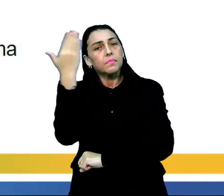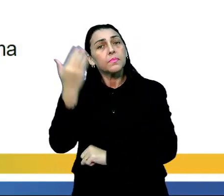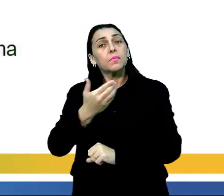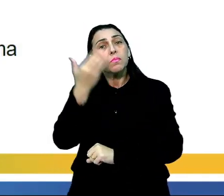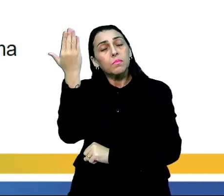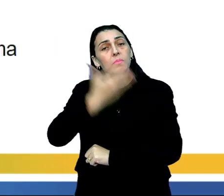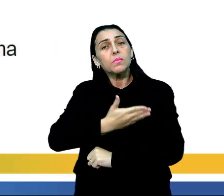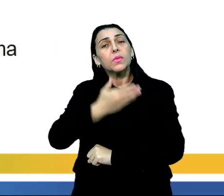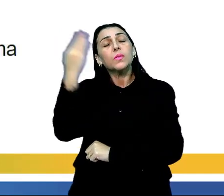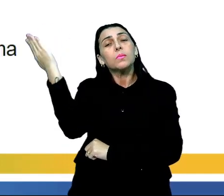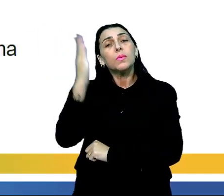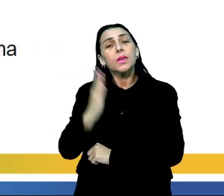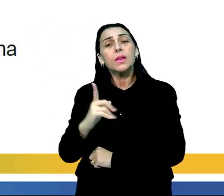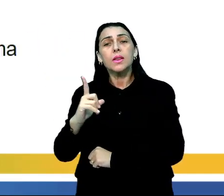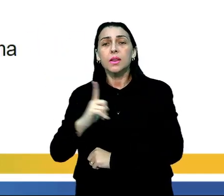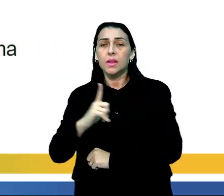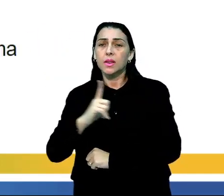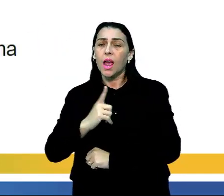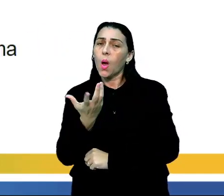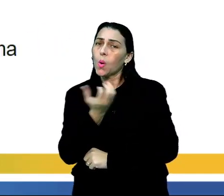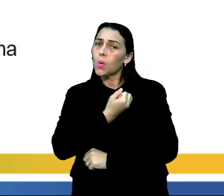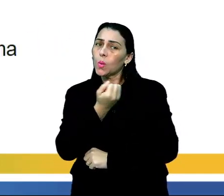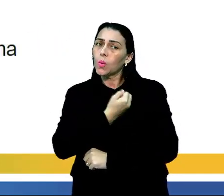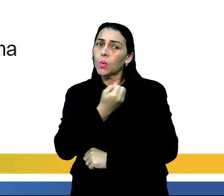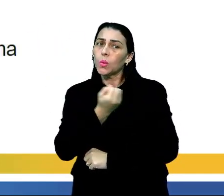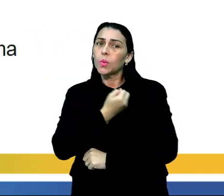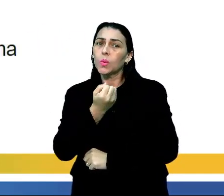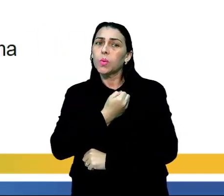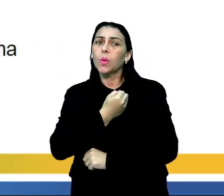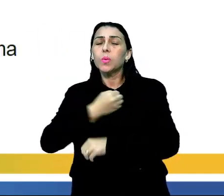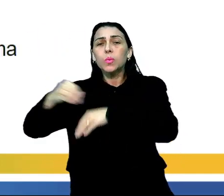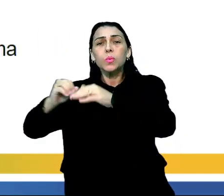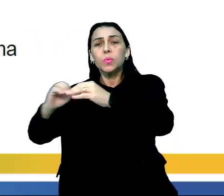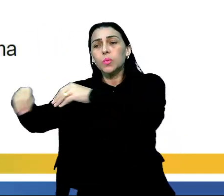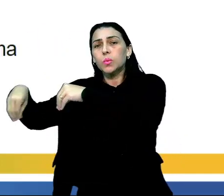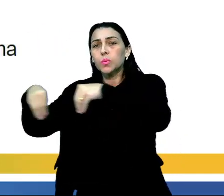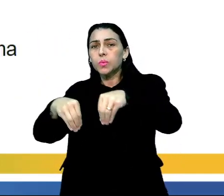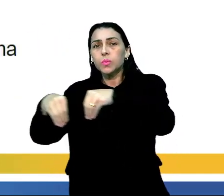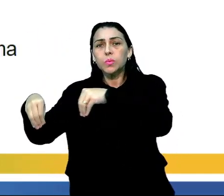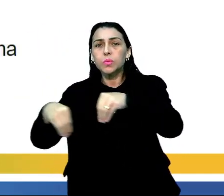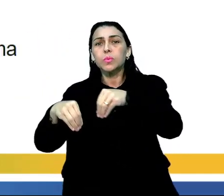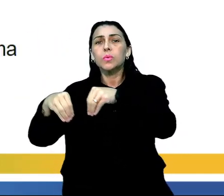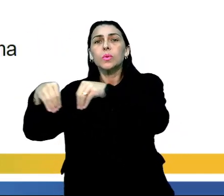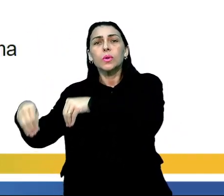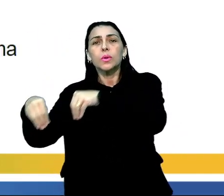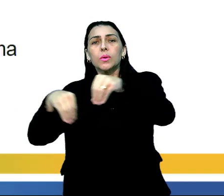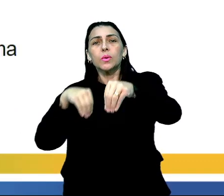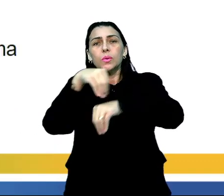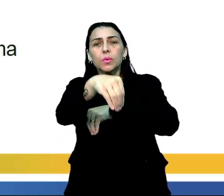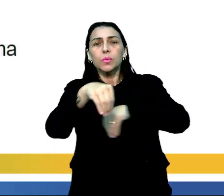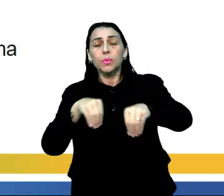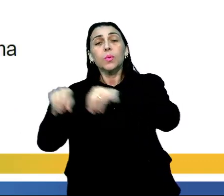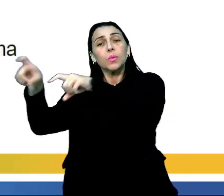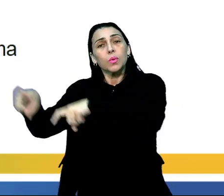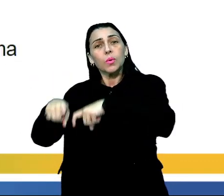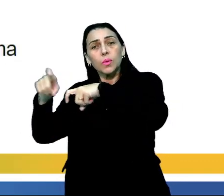que no Brasil existe um grande número de correntes migratórias que se deslocam do campo